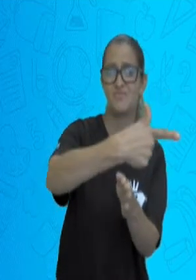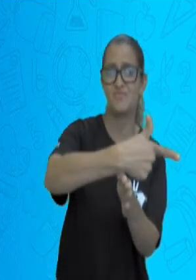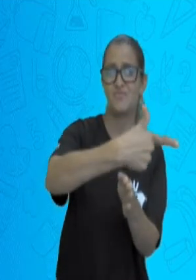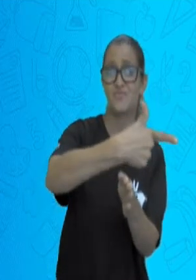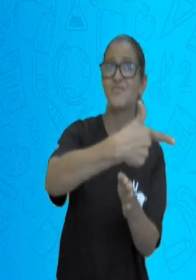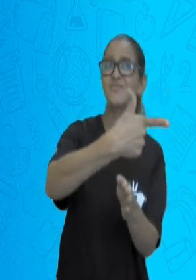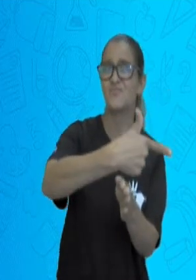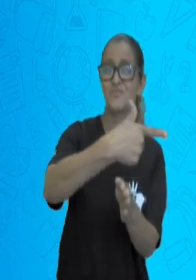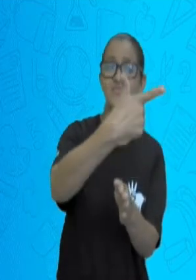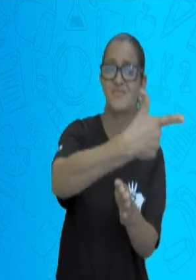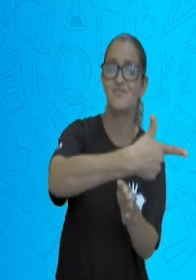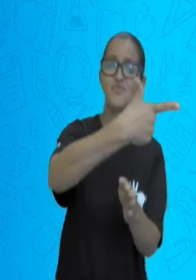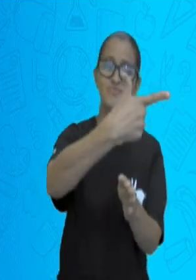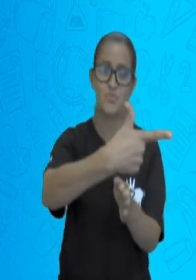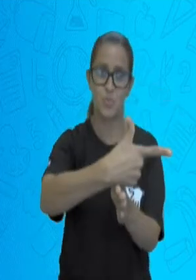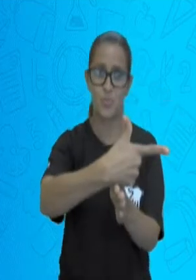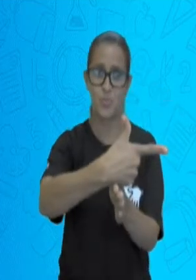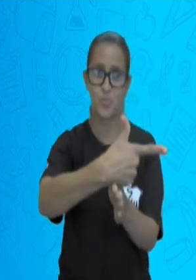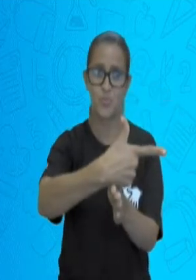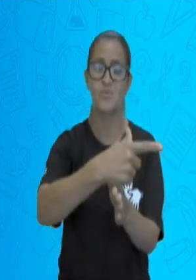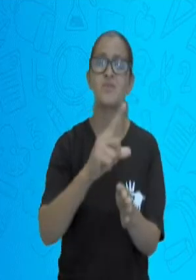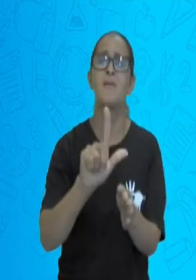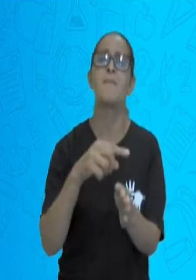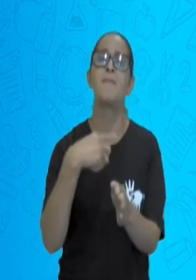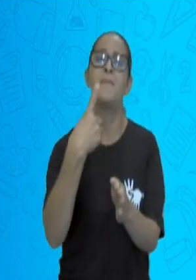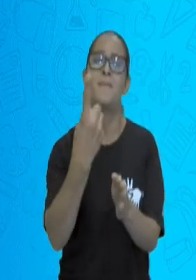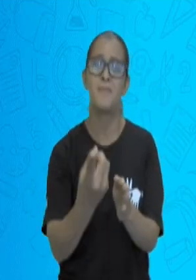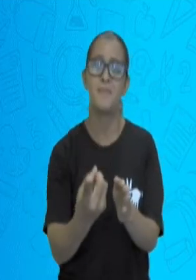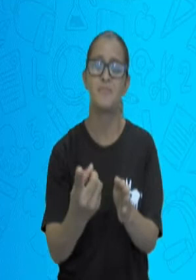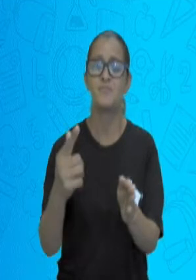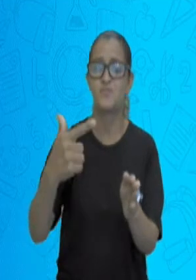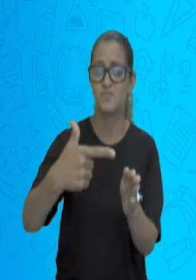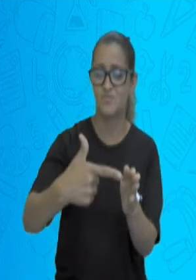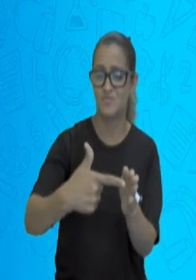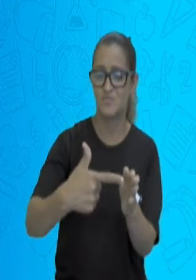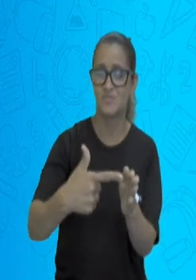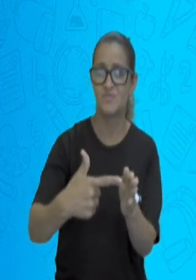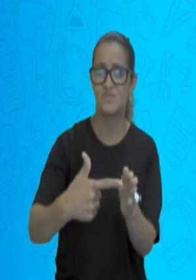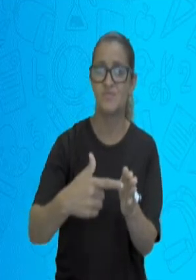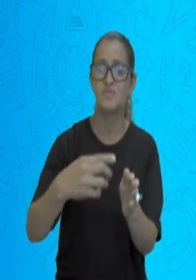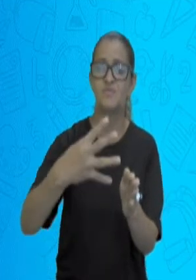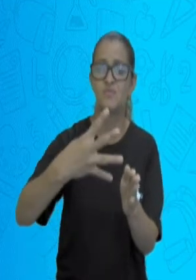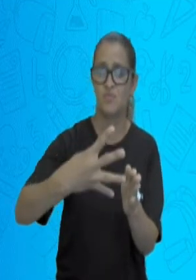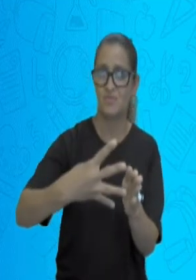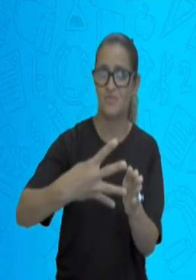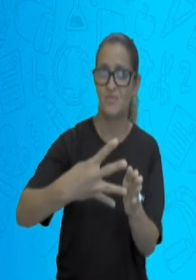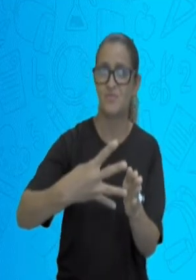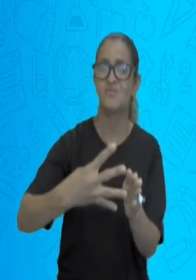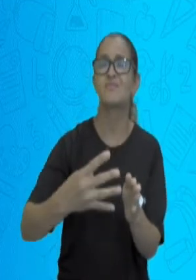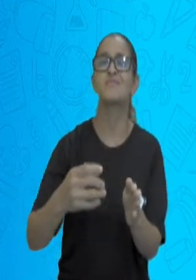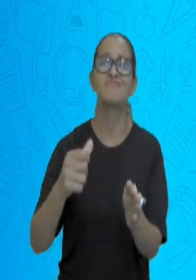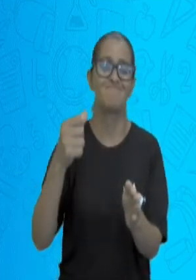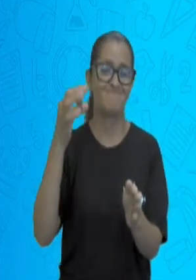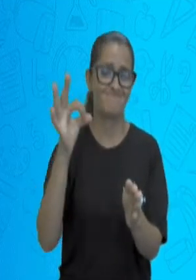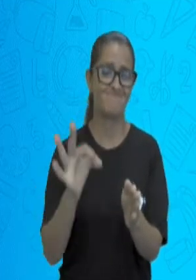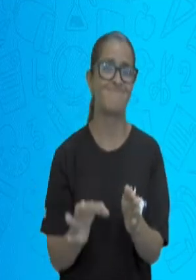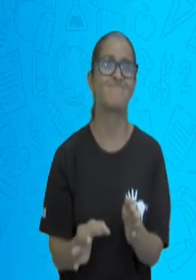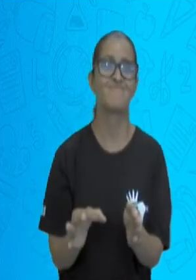Isso aí, o 22. Depois do 23, nós temos o 24.